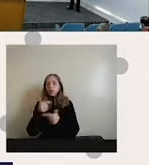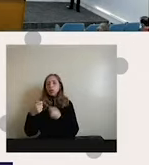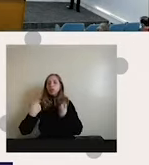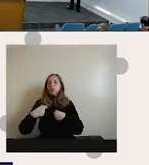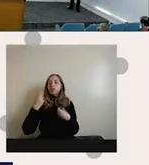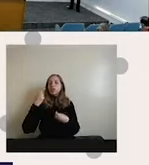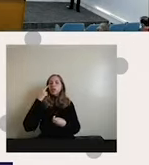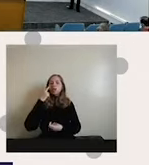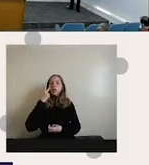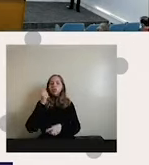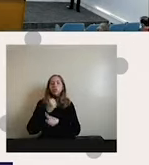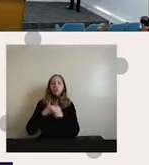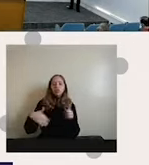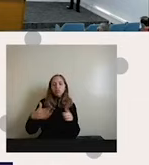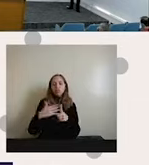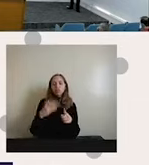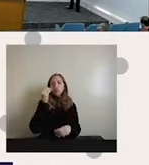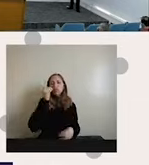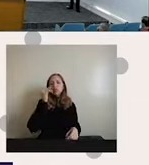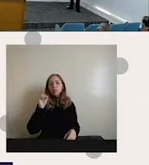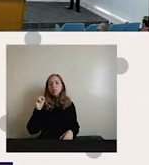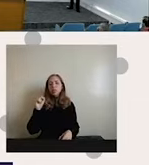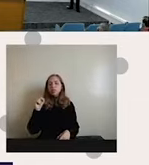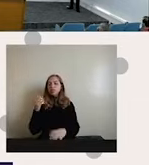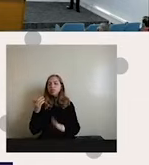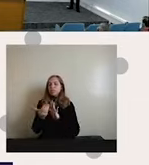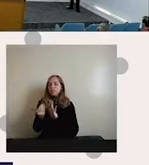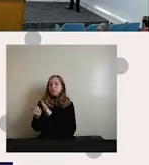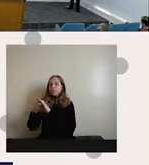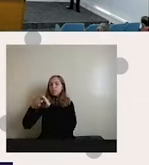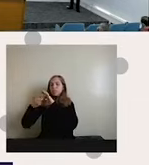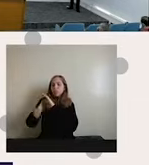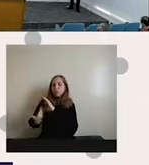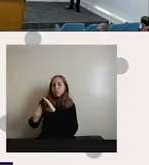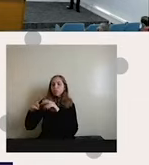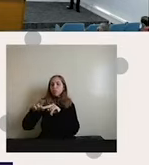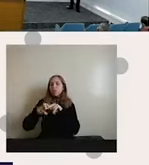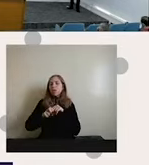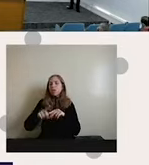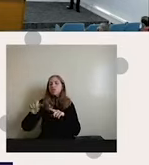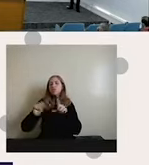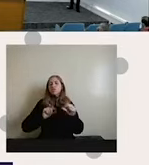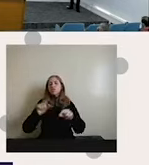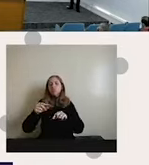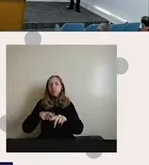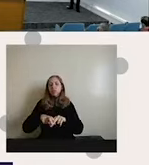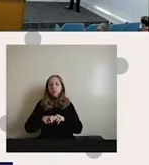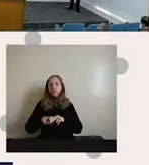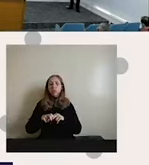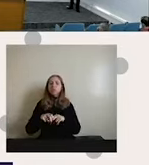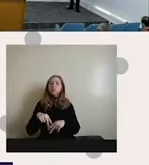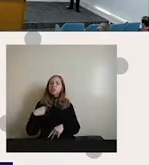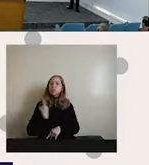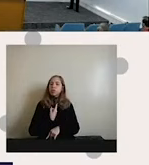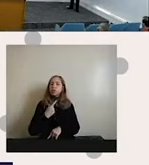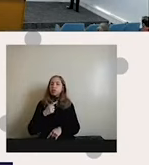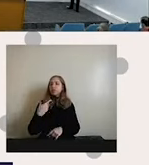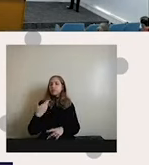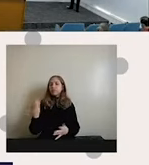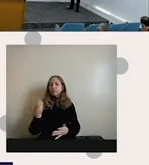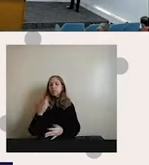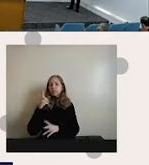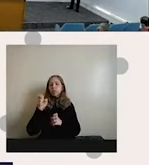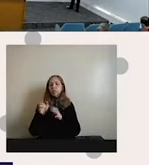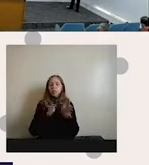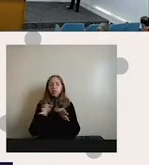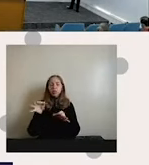não ocorresse de forma arbitrária, porque aí, nesse caso, a gente está deixando de dar acesso à justiça social. Então, queria